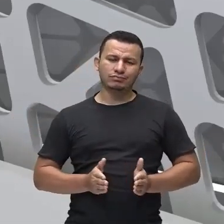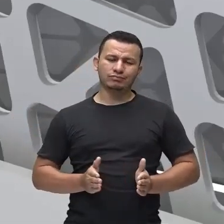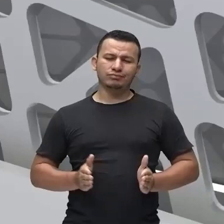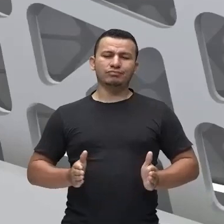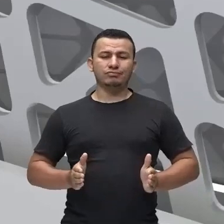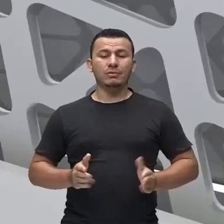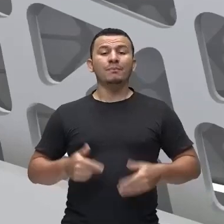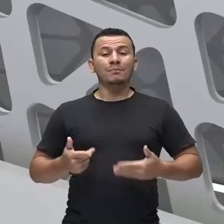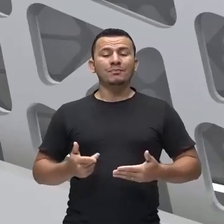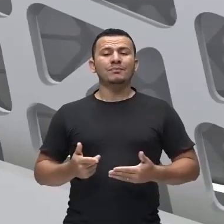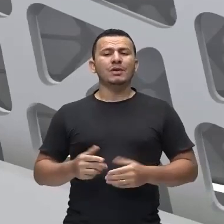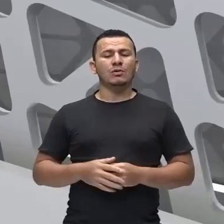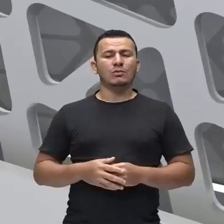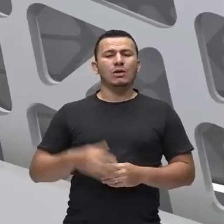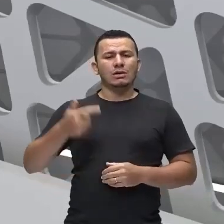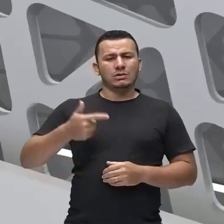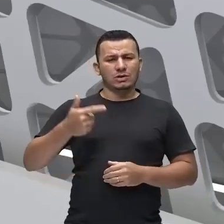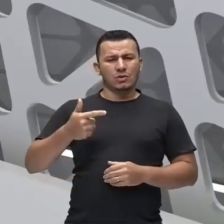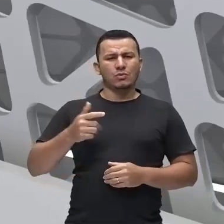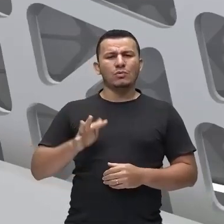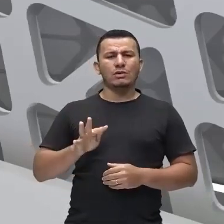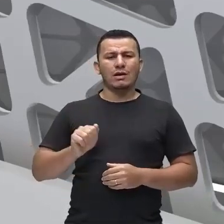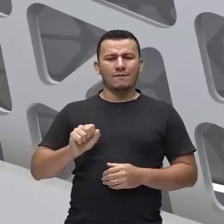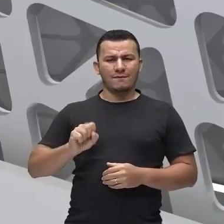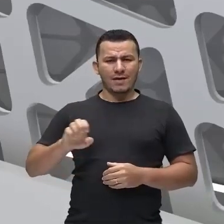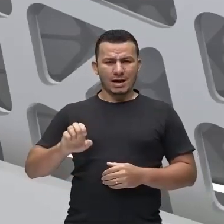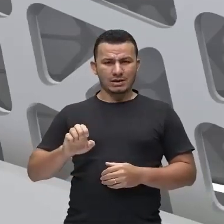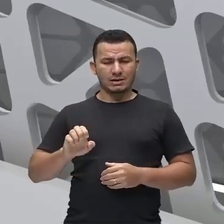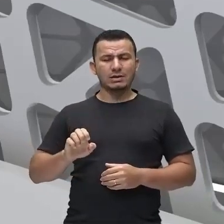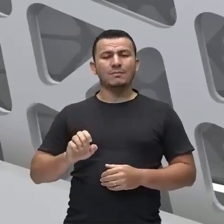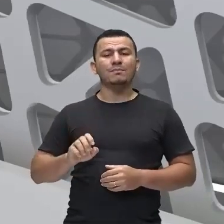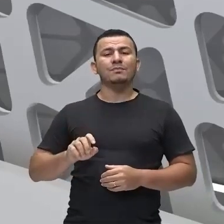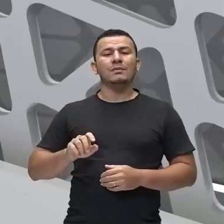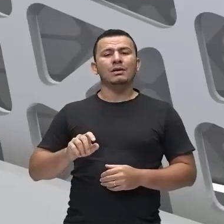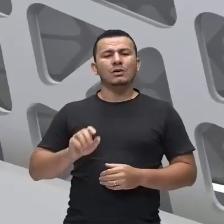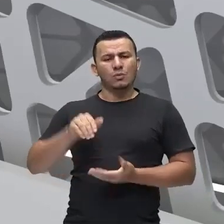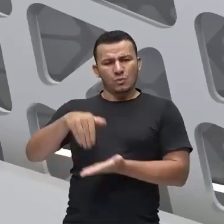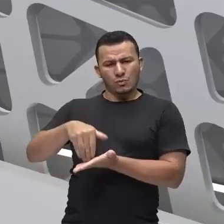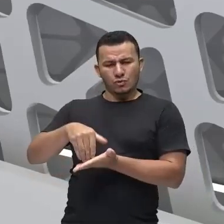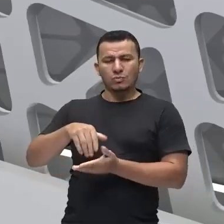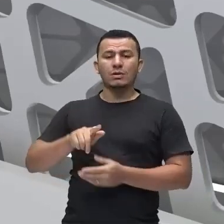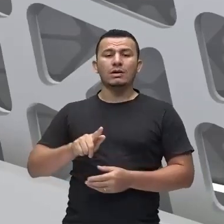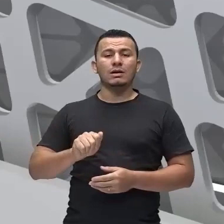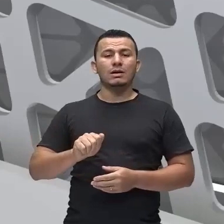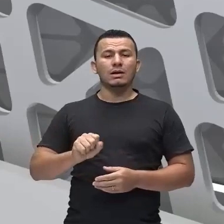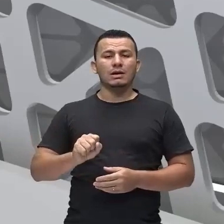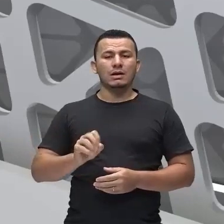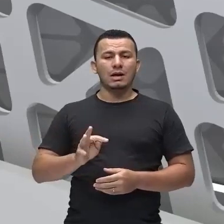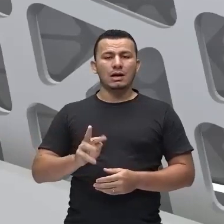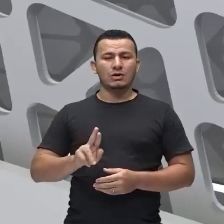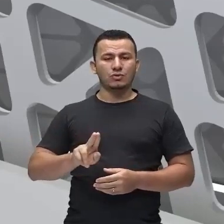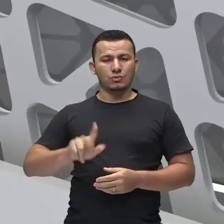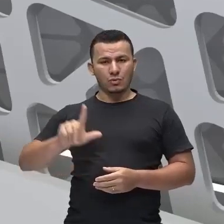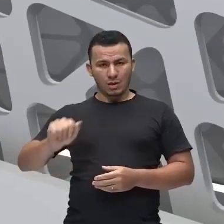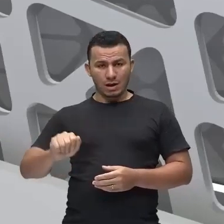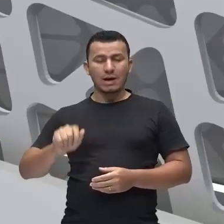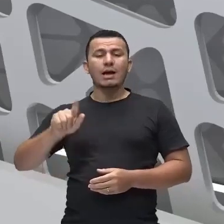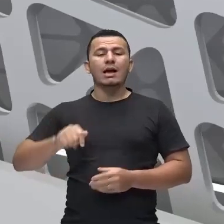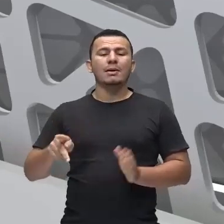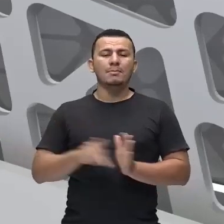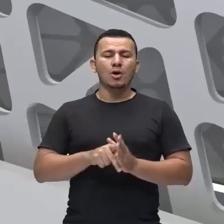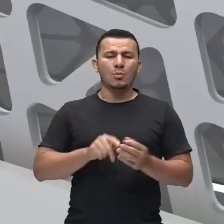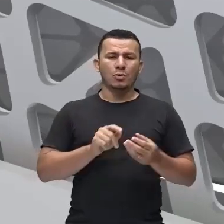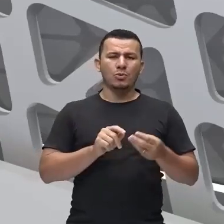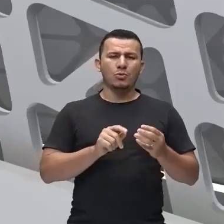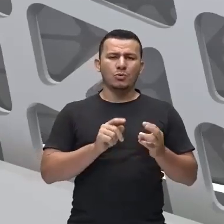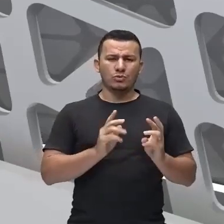ao final da 2ª fase, que é a gastrulação, ocorre a gástrula, que é onde os 3